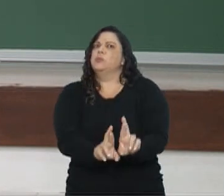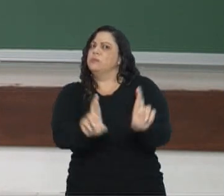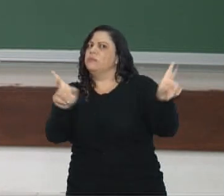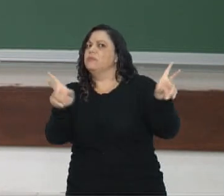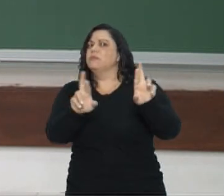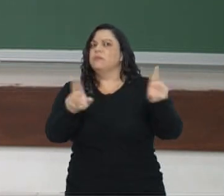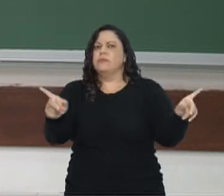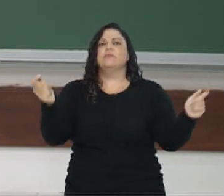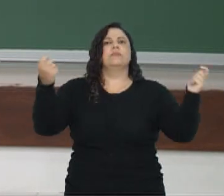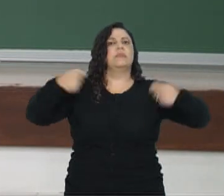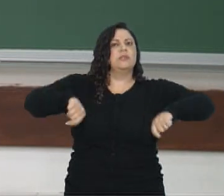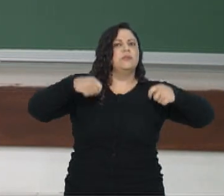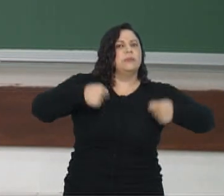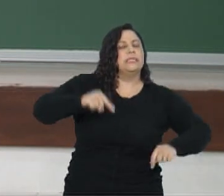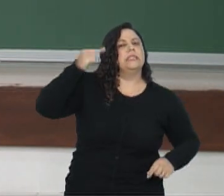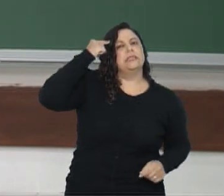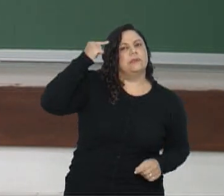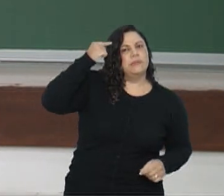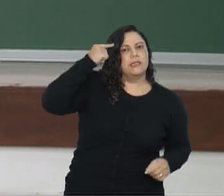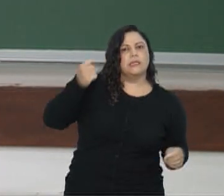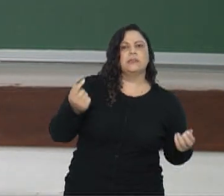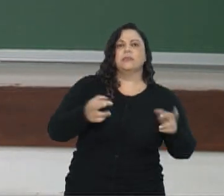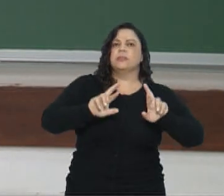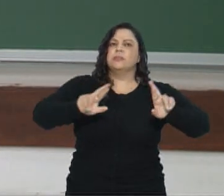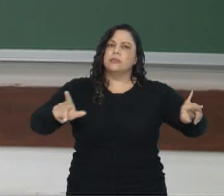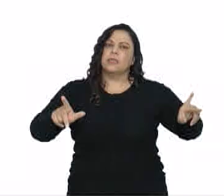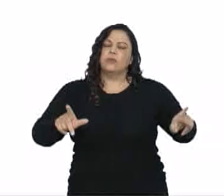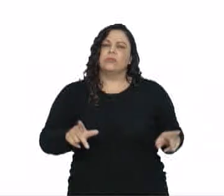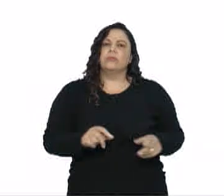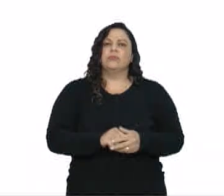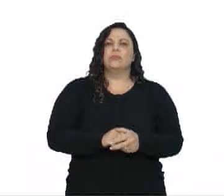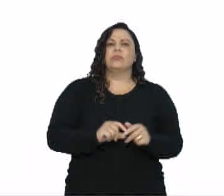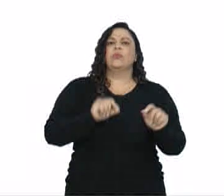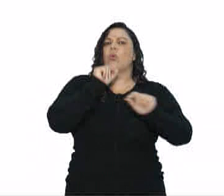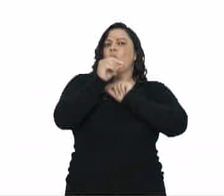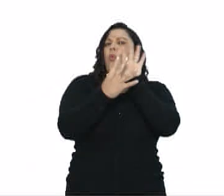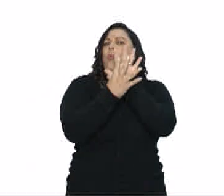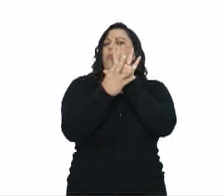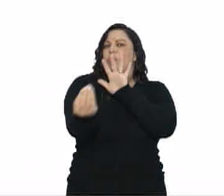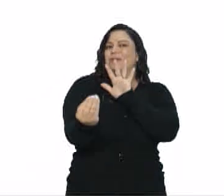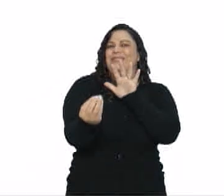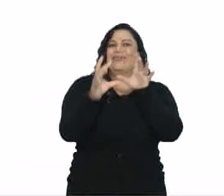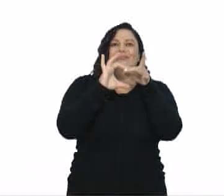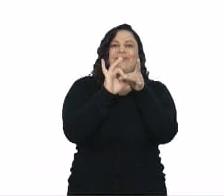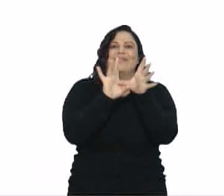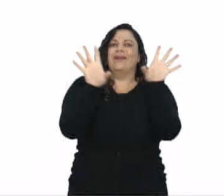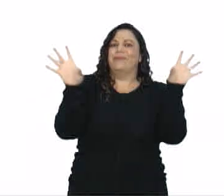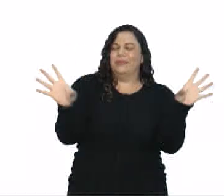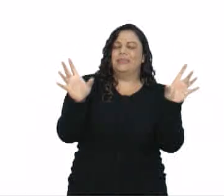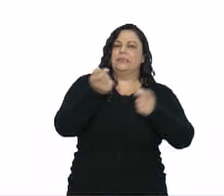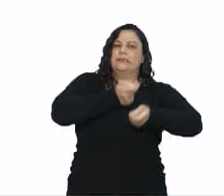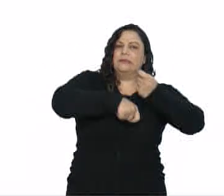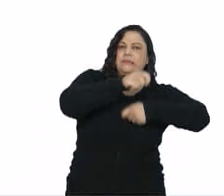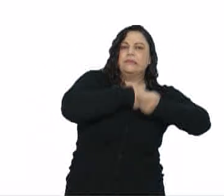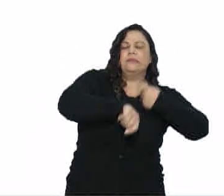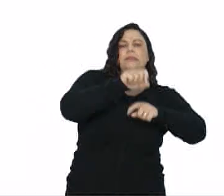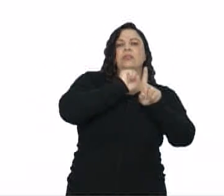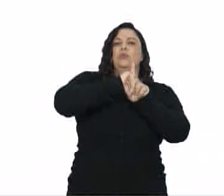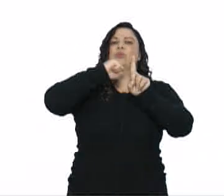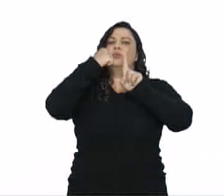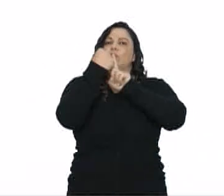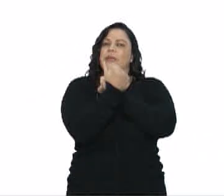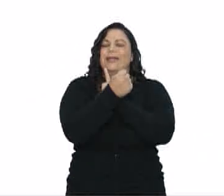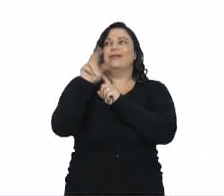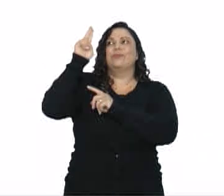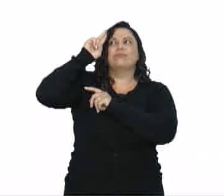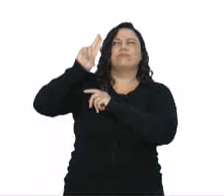novos modelos da sociedade que nós vamos ter aqui, vai ser o modelo do liberalismo econômico, o modelo do socialismo utópico, o